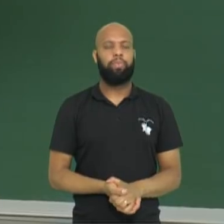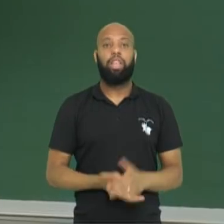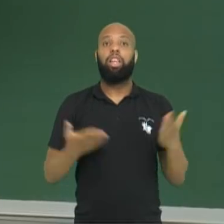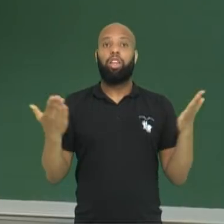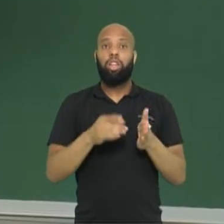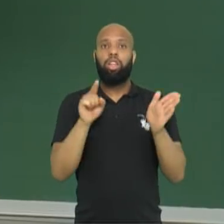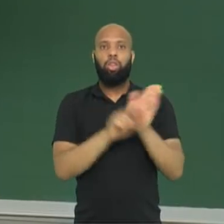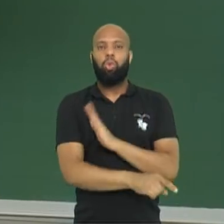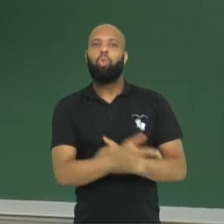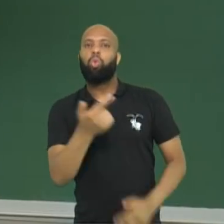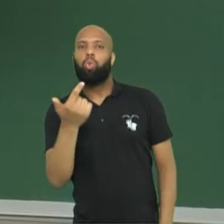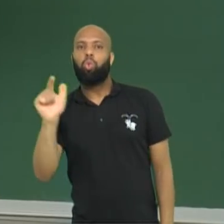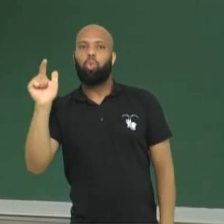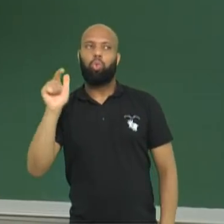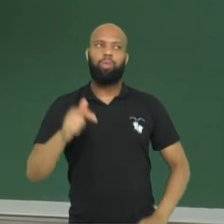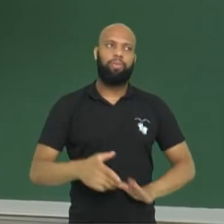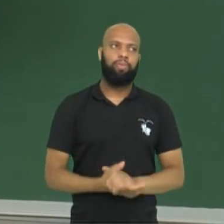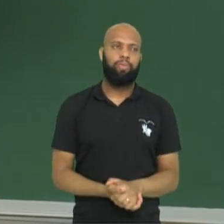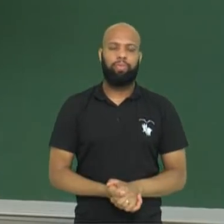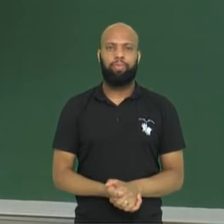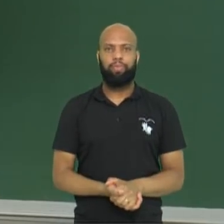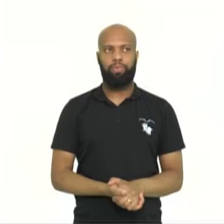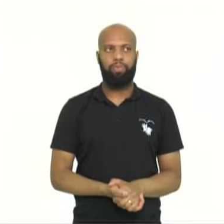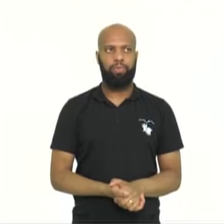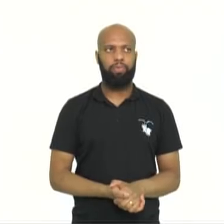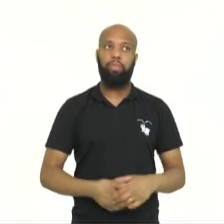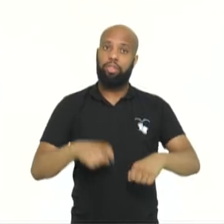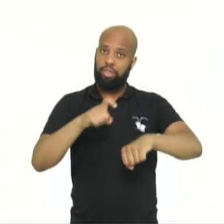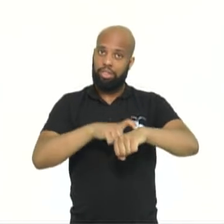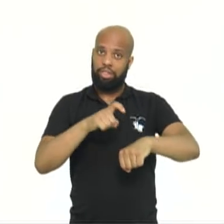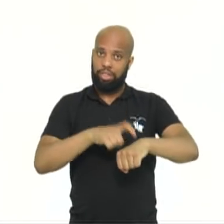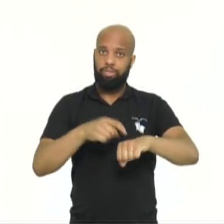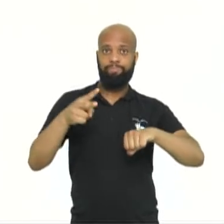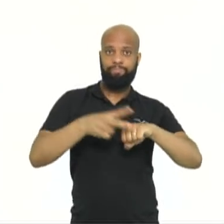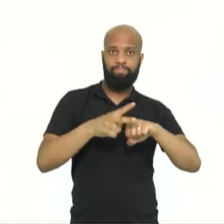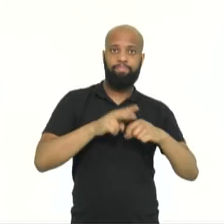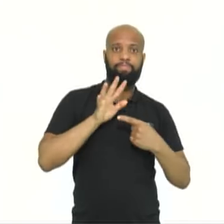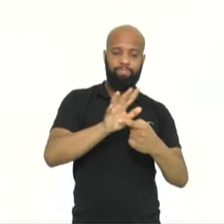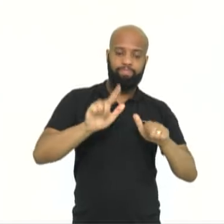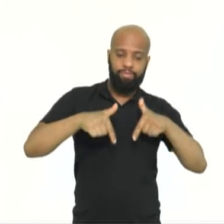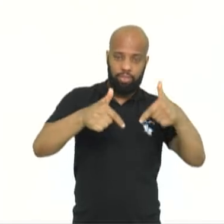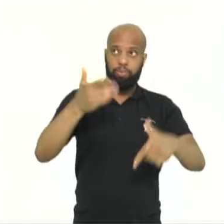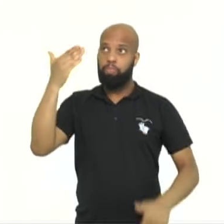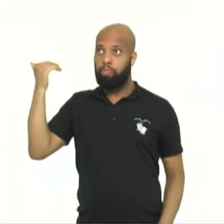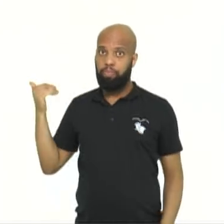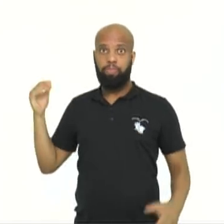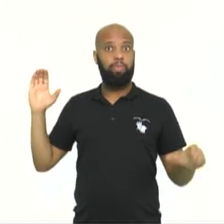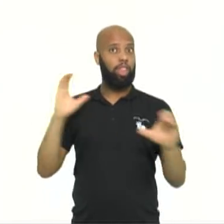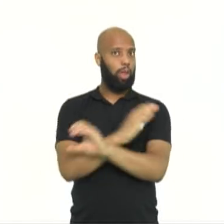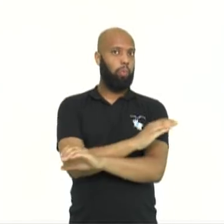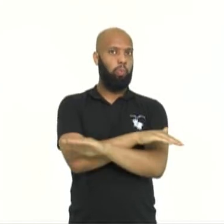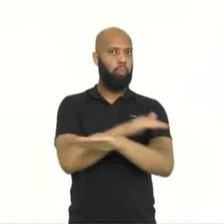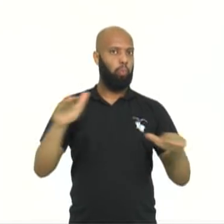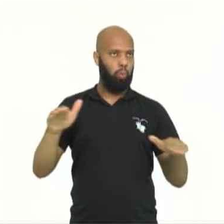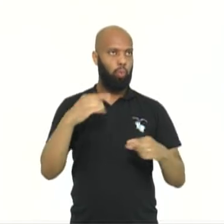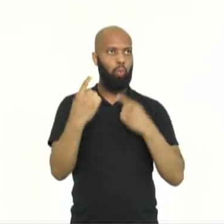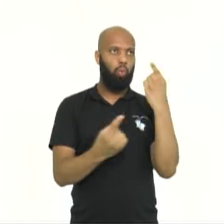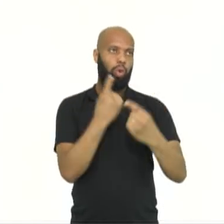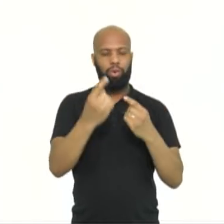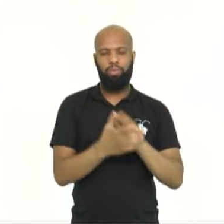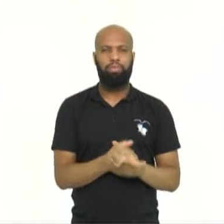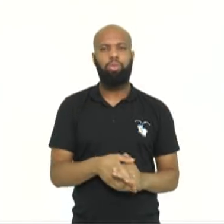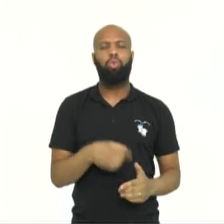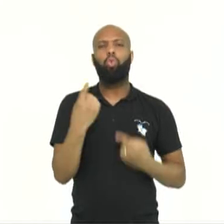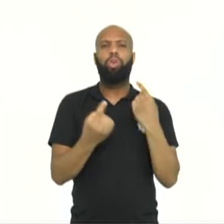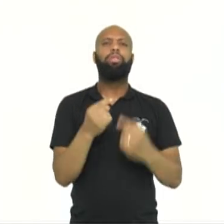E agora um quiz aqui para você, tá? O tempo verbal que indica ação passada e concluída é o...